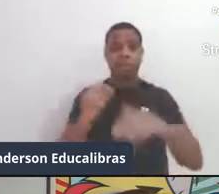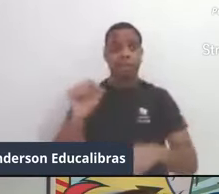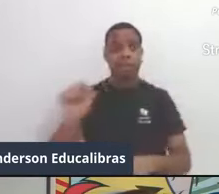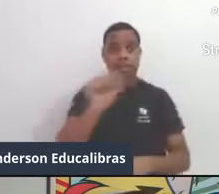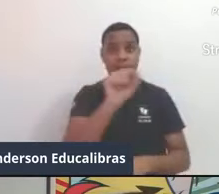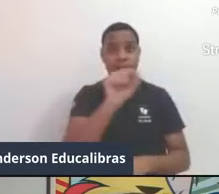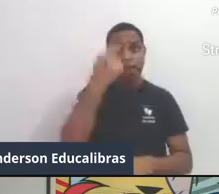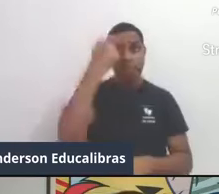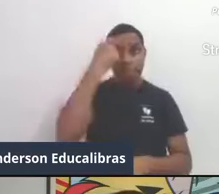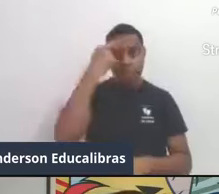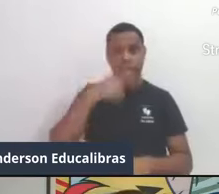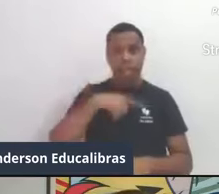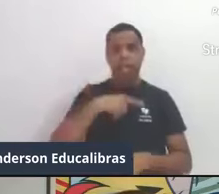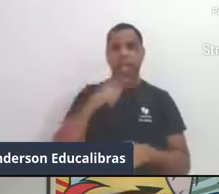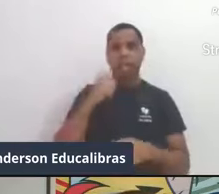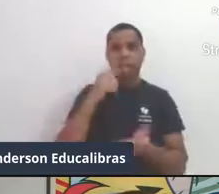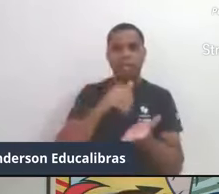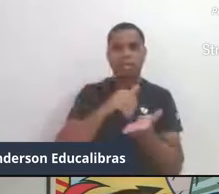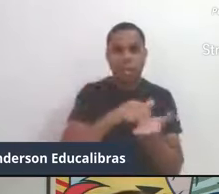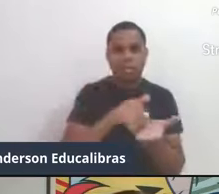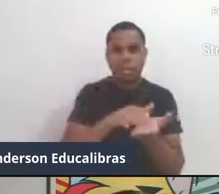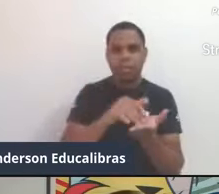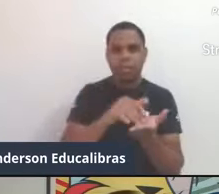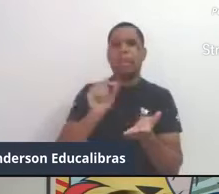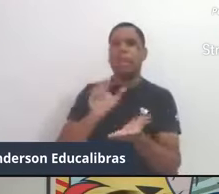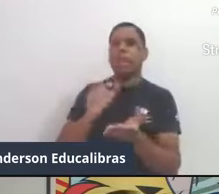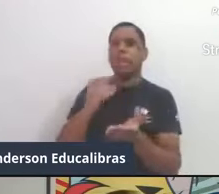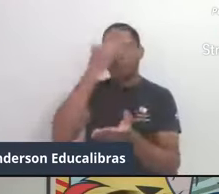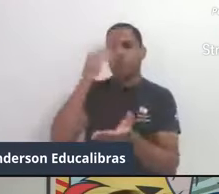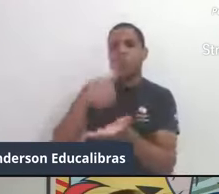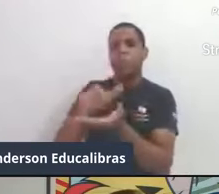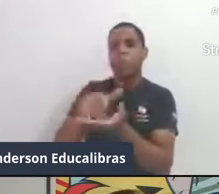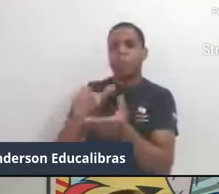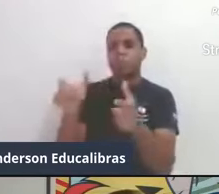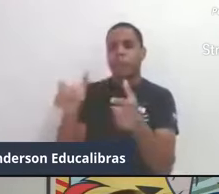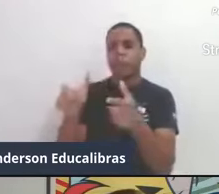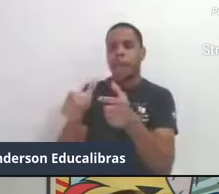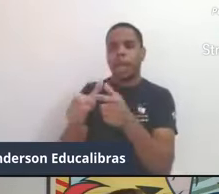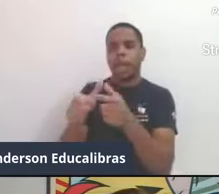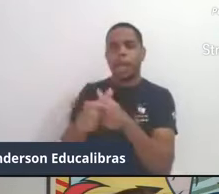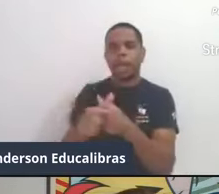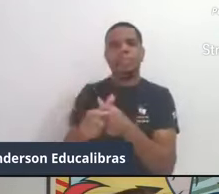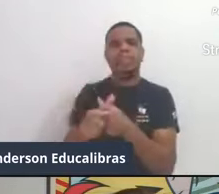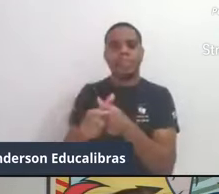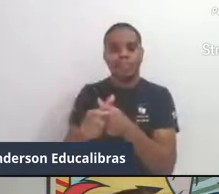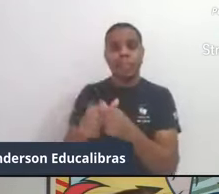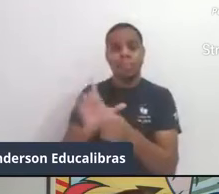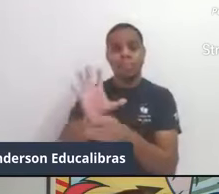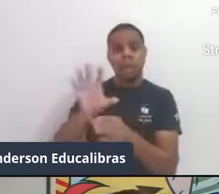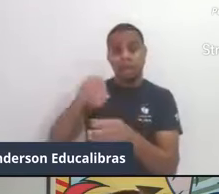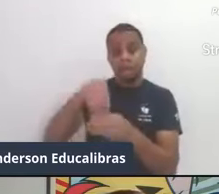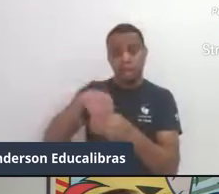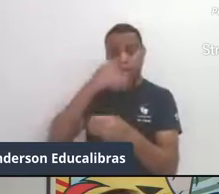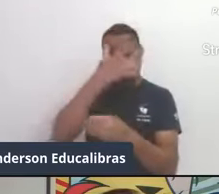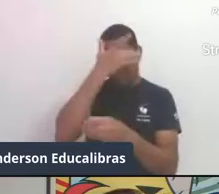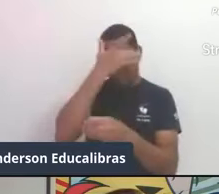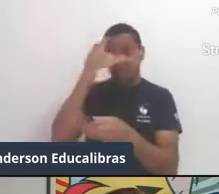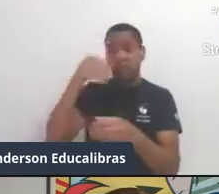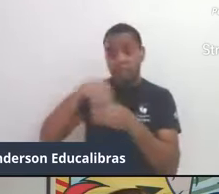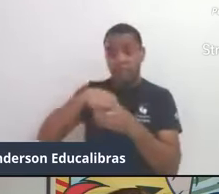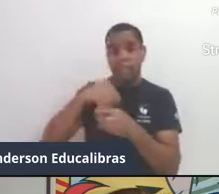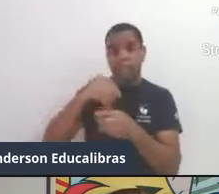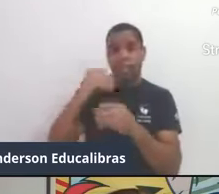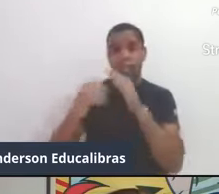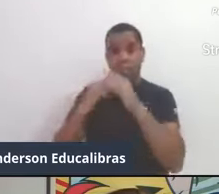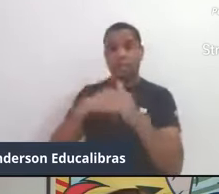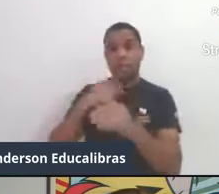no corte, vão acabar ficando com poucas pessoas, e a gente não pode esquecer que dentro dessas poucas pessoas, a pessoa com deficiência tem que